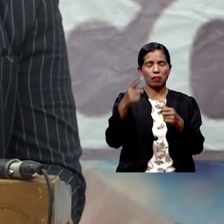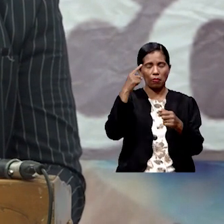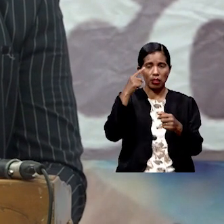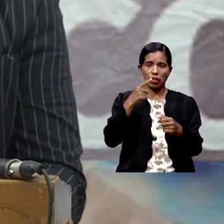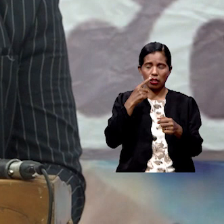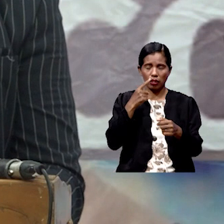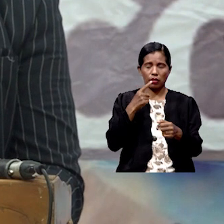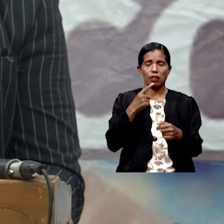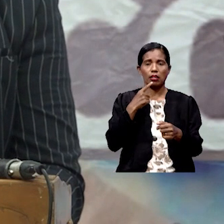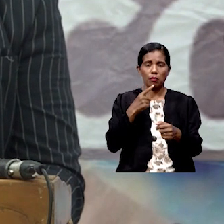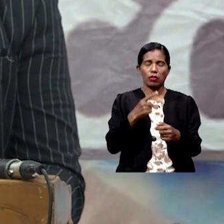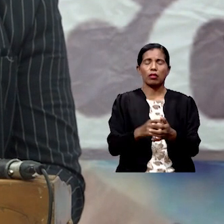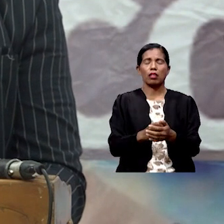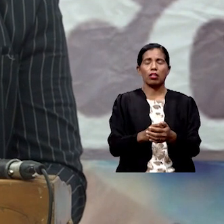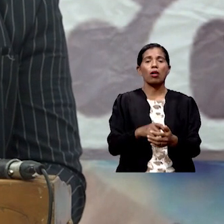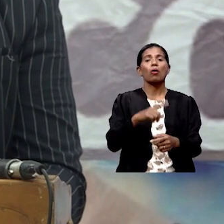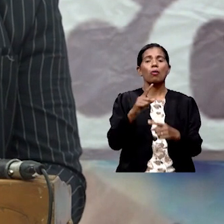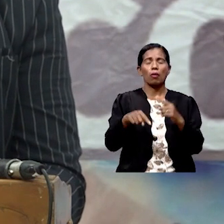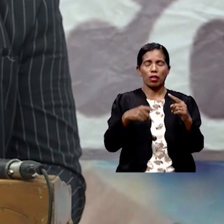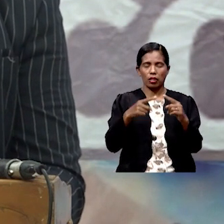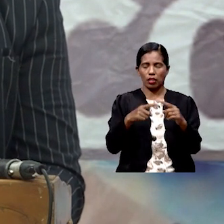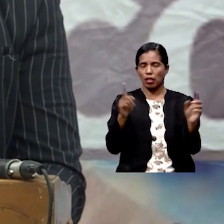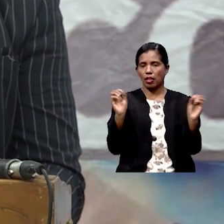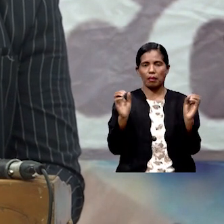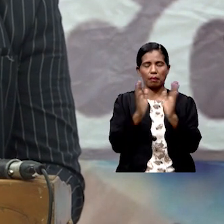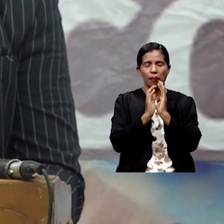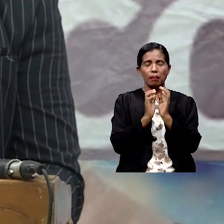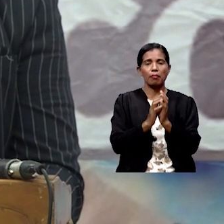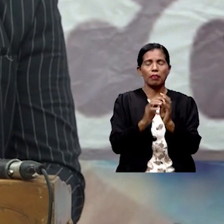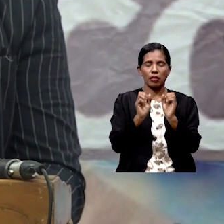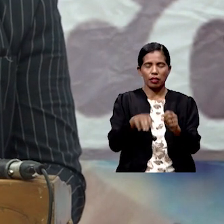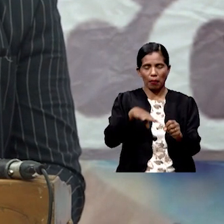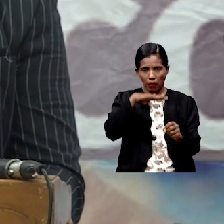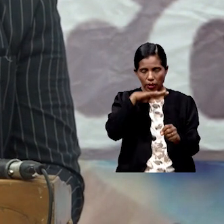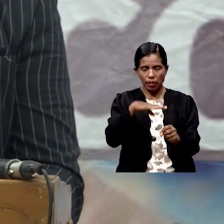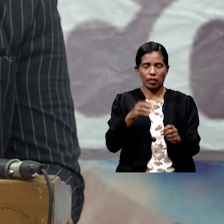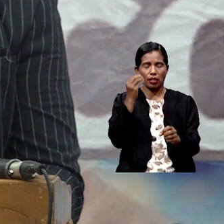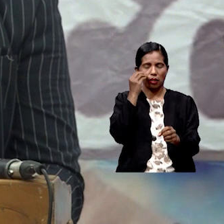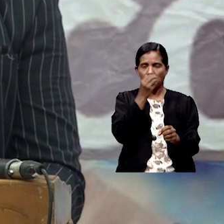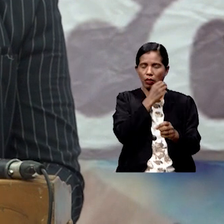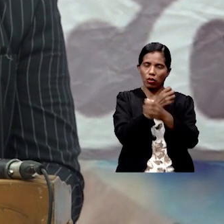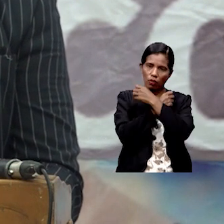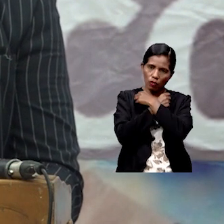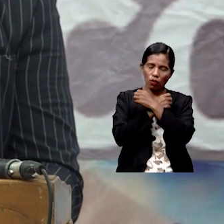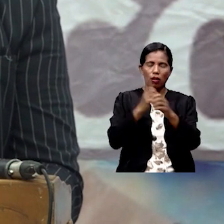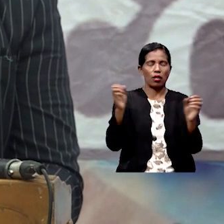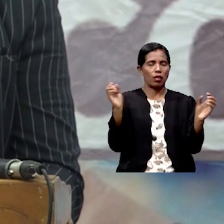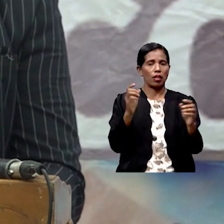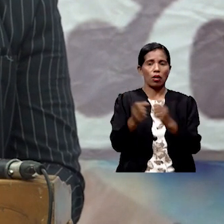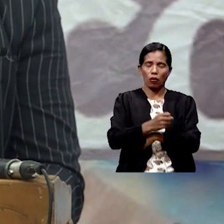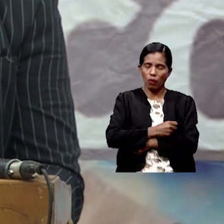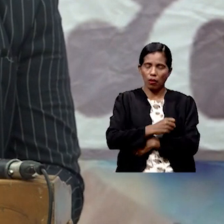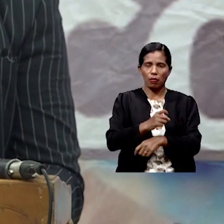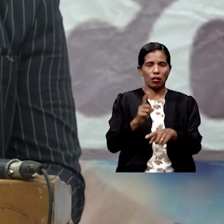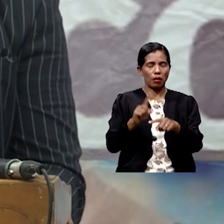no ibung wa hira komplementa balu la presija kair 5 ben 5 rei malu ka haku malu evita halibur malu